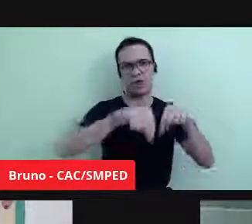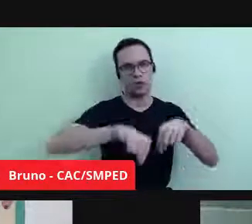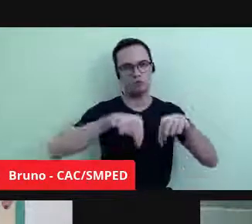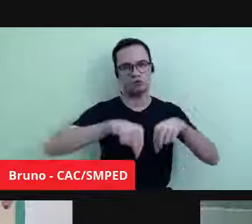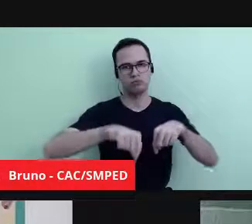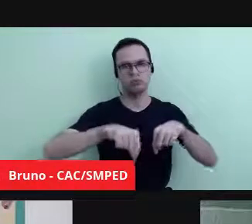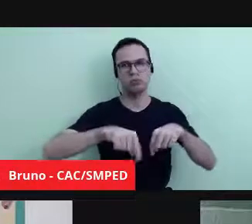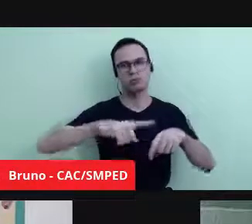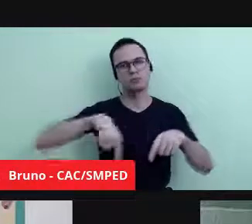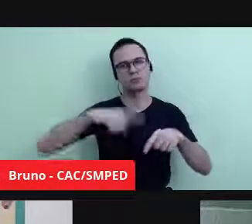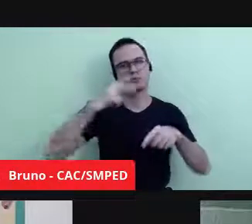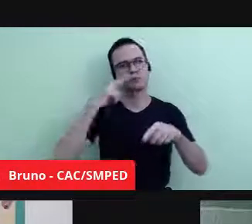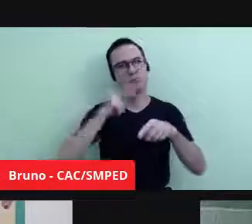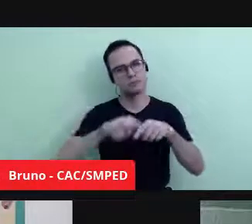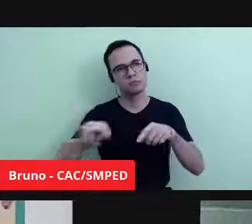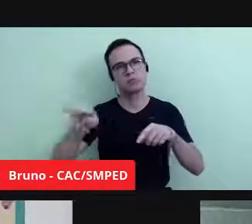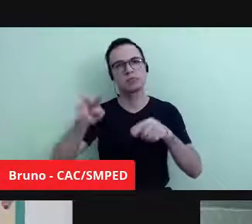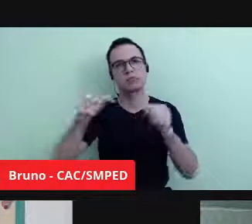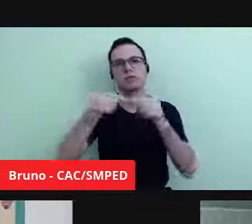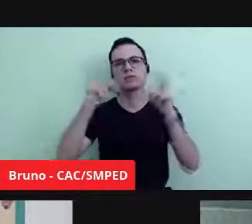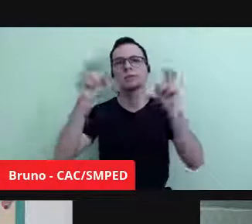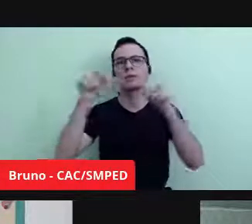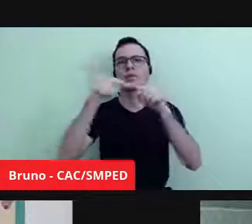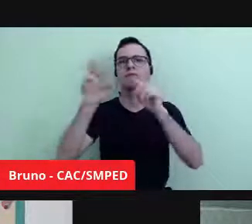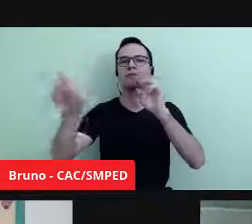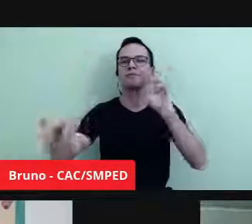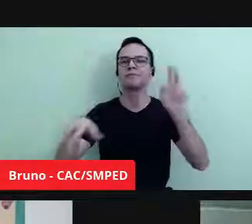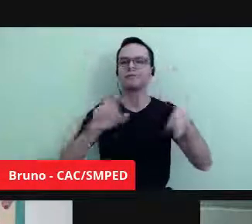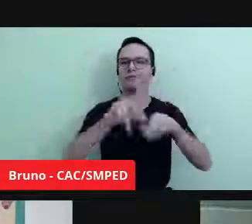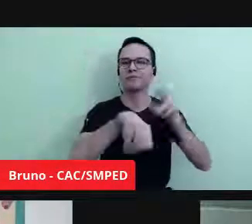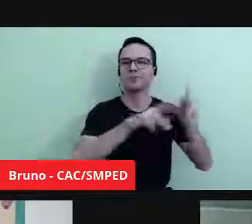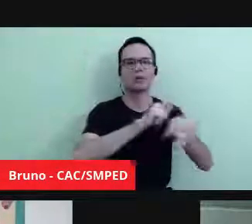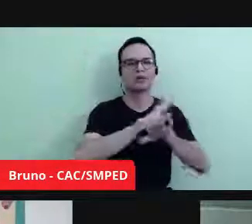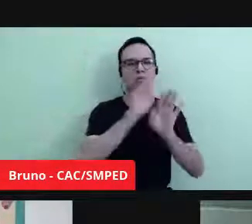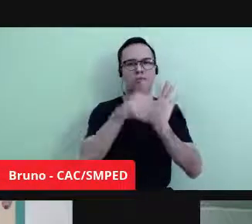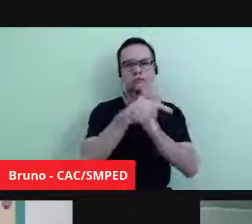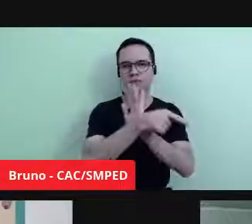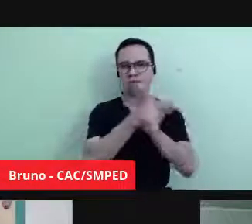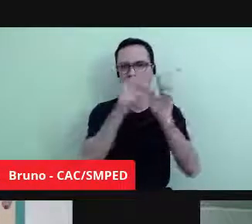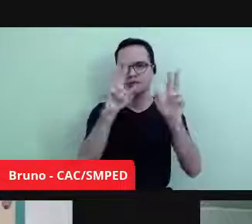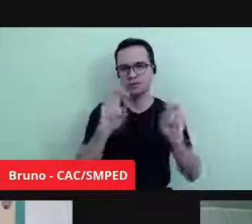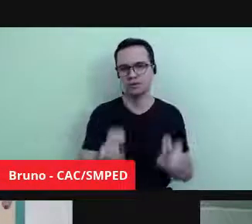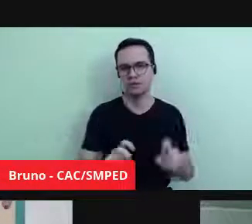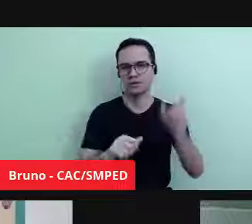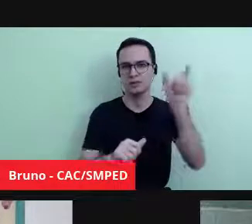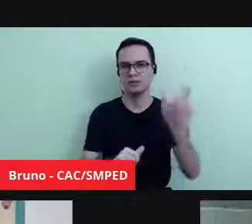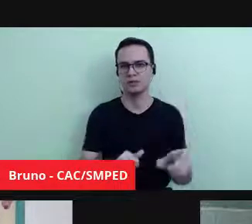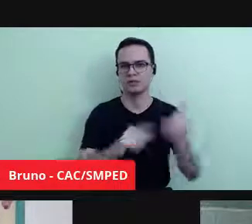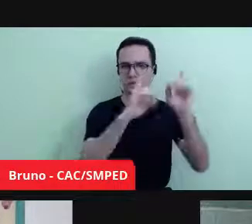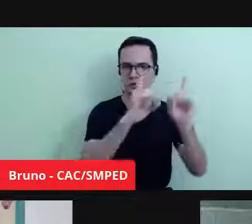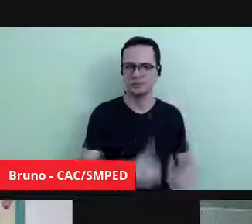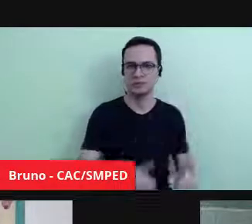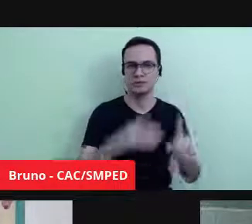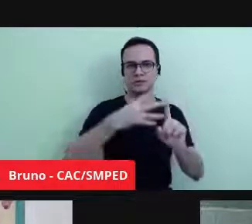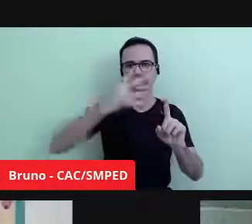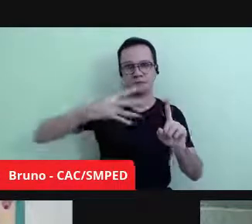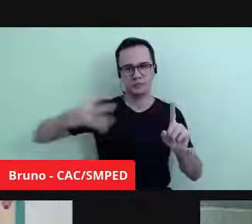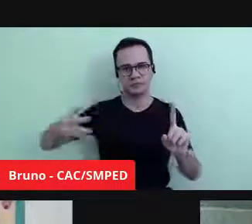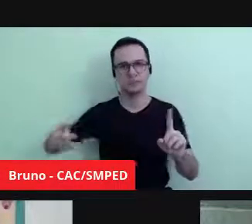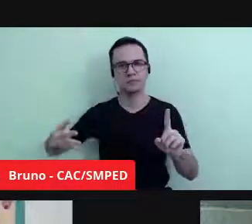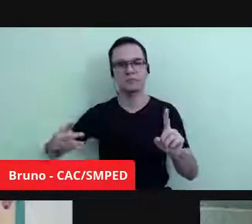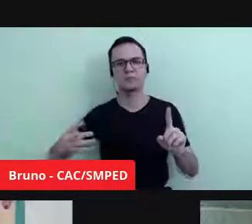como a gente olha para essa questão da diversidade em todos esses aspectos, né, da pessoa com deficiência,